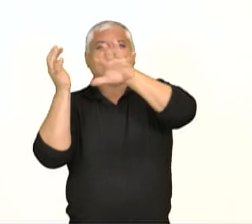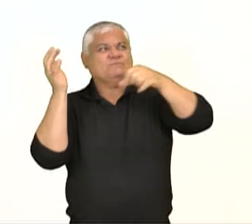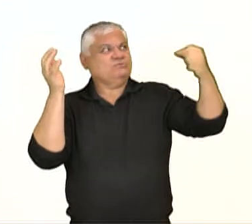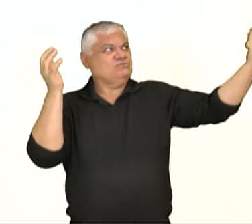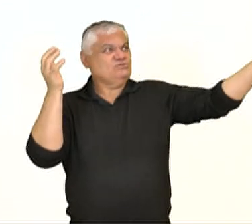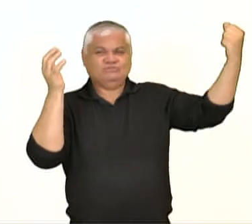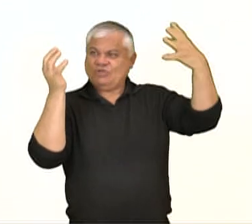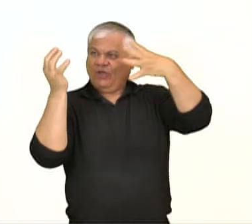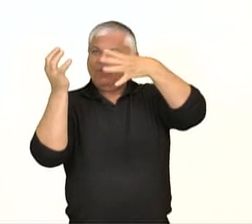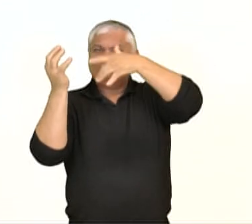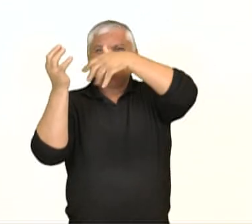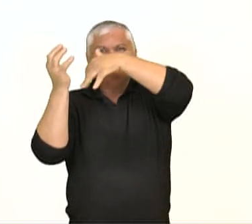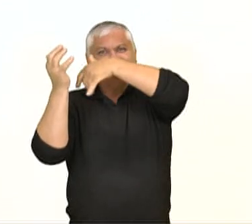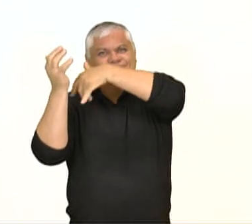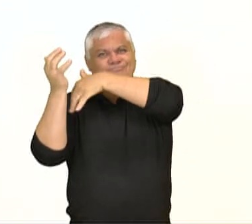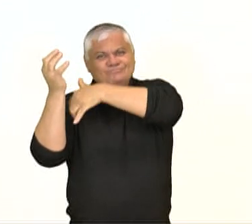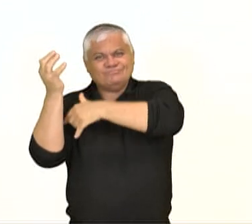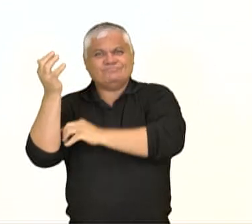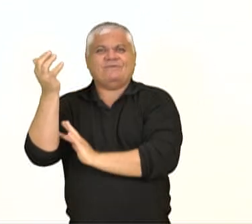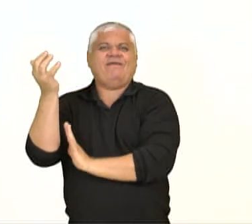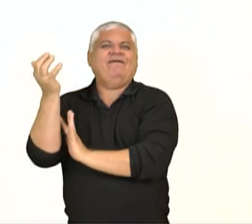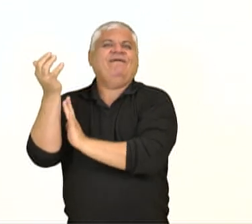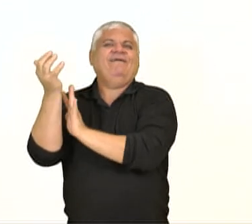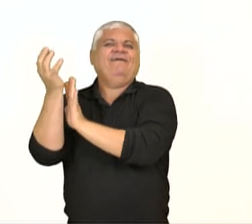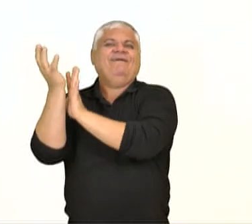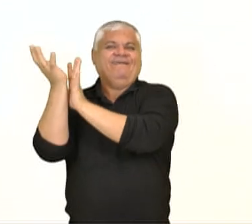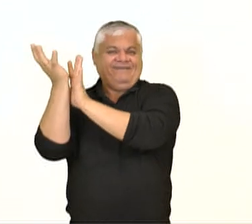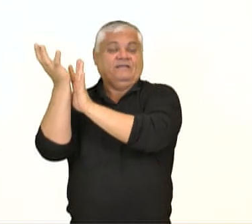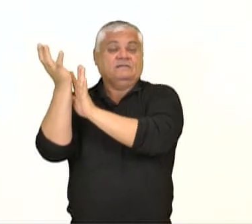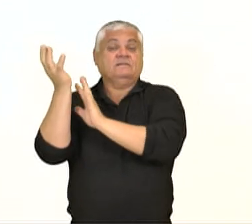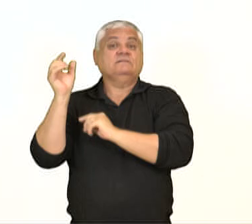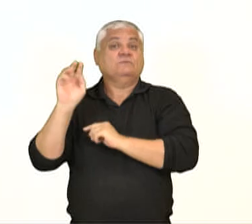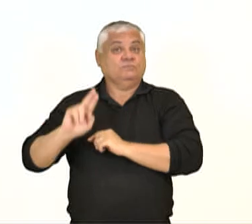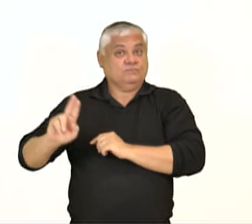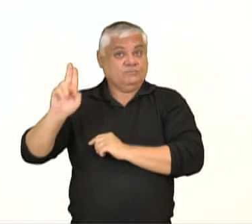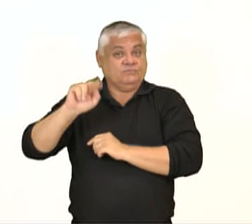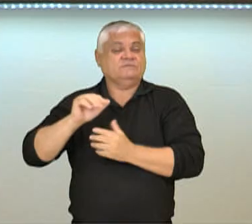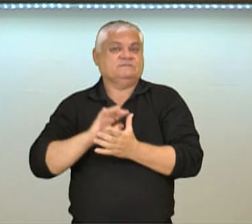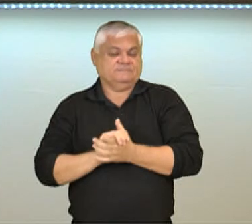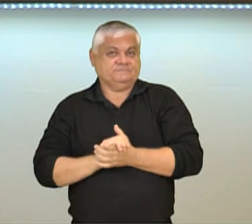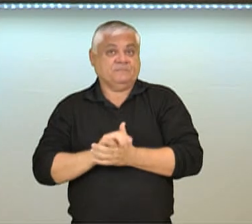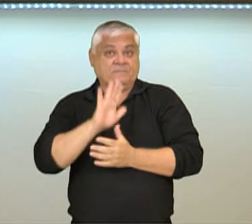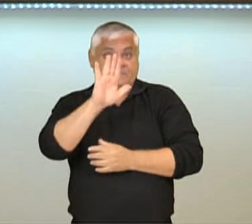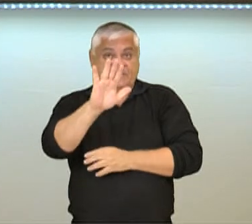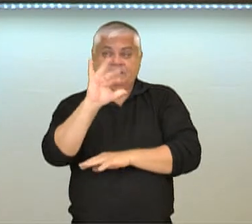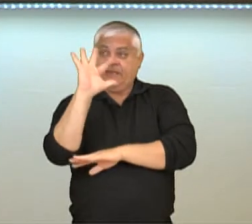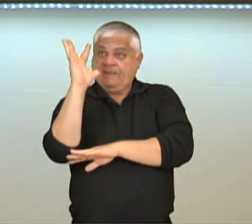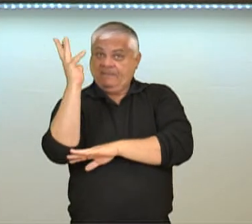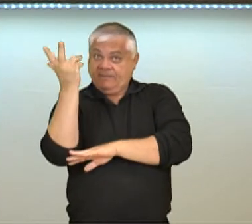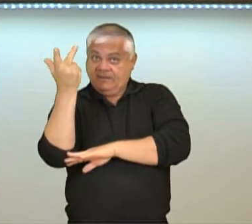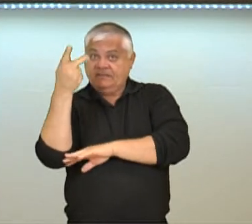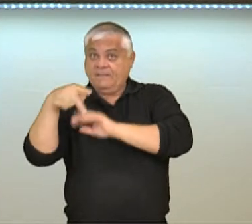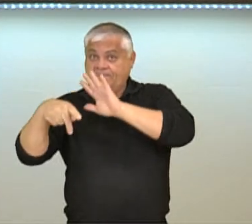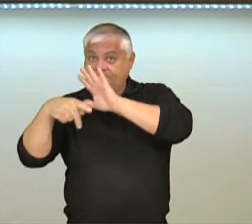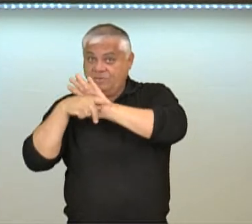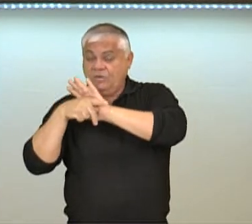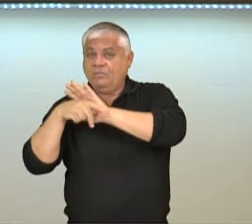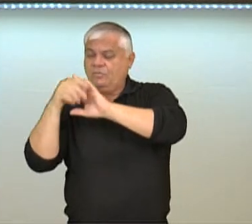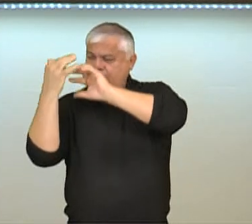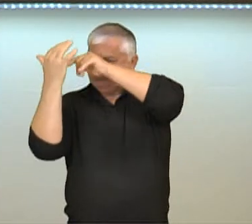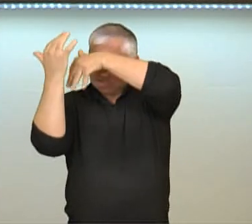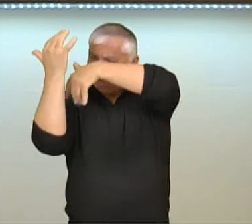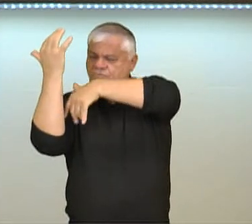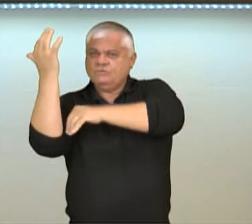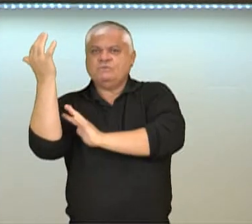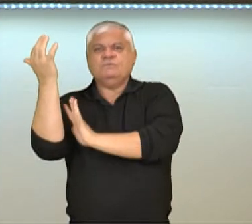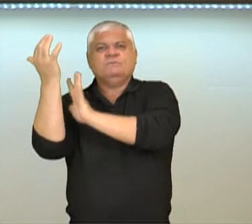solar. É uma das substâncias que ela utiliza. Por conta da planta produzir o próprio alimento, nós a